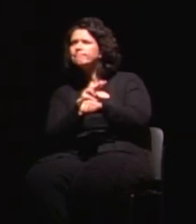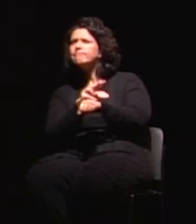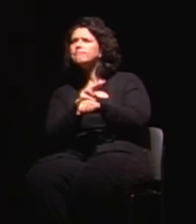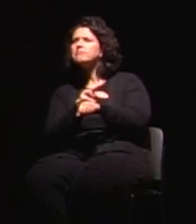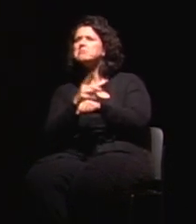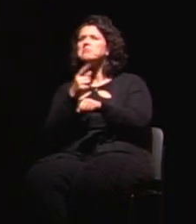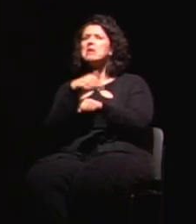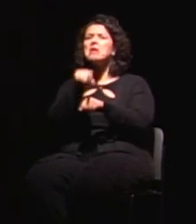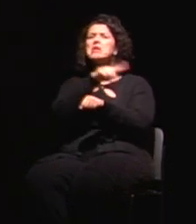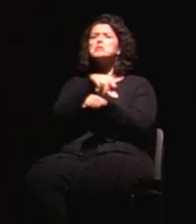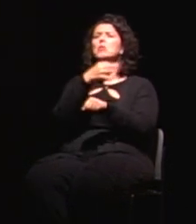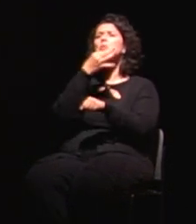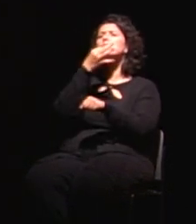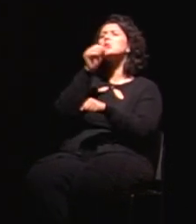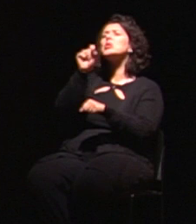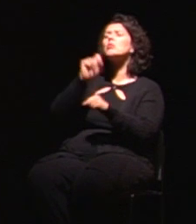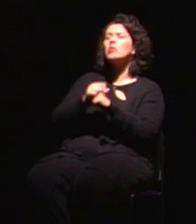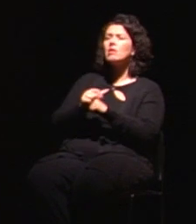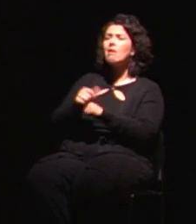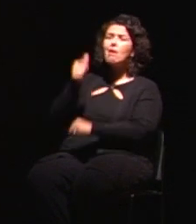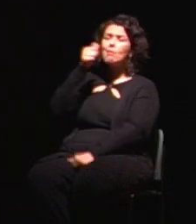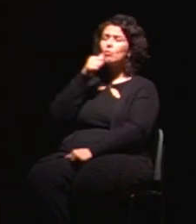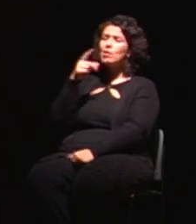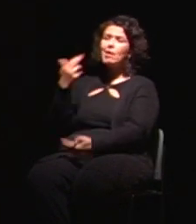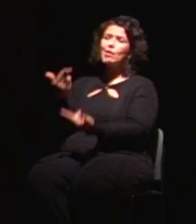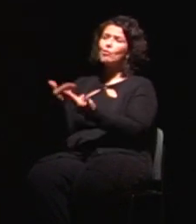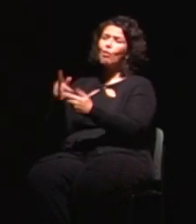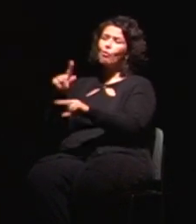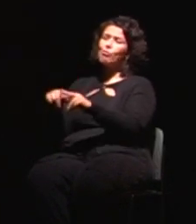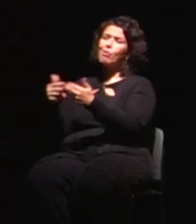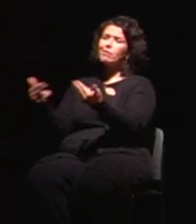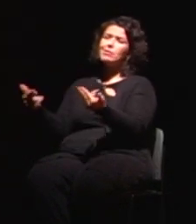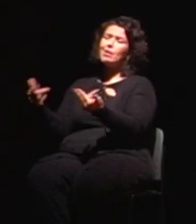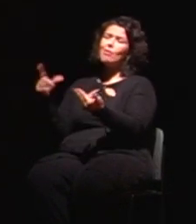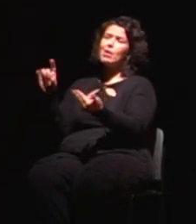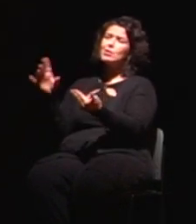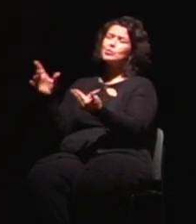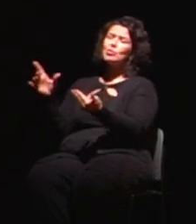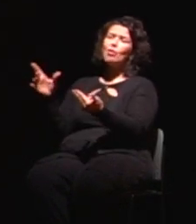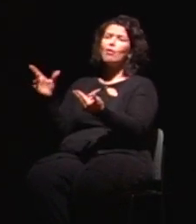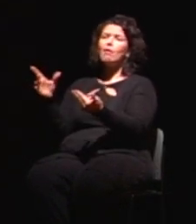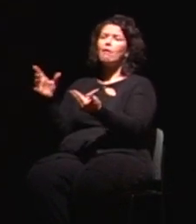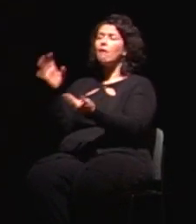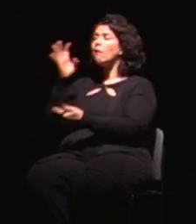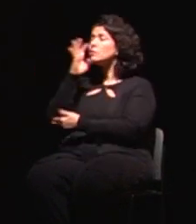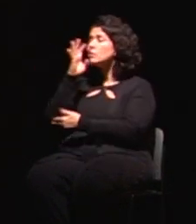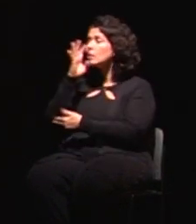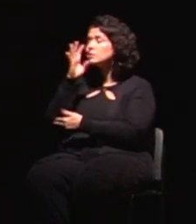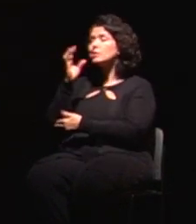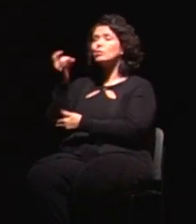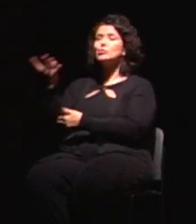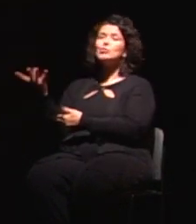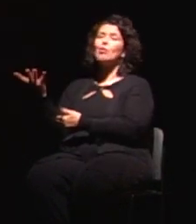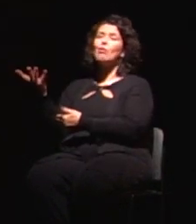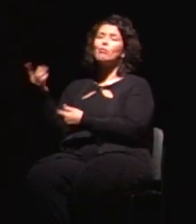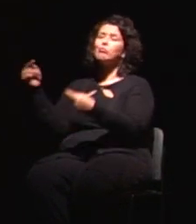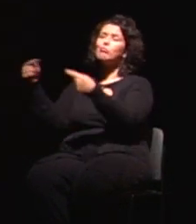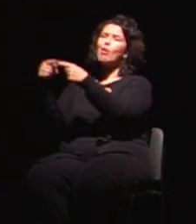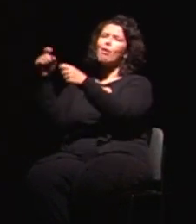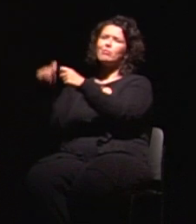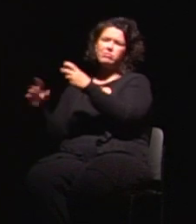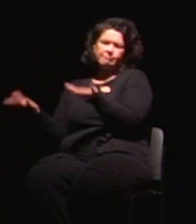mulher como um objeto um pouco de admiração, assim, mas... E